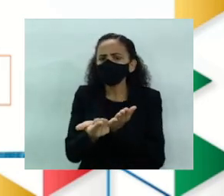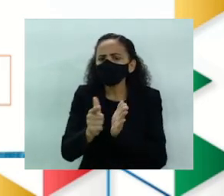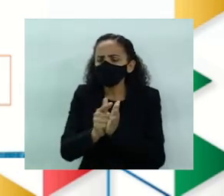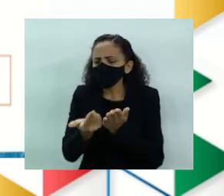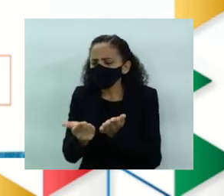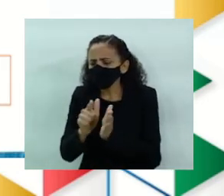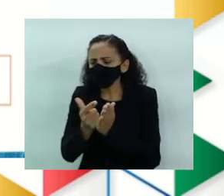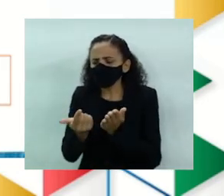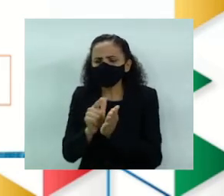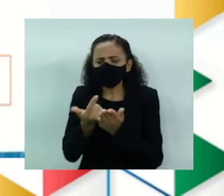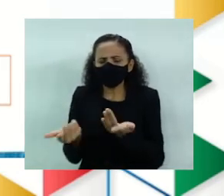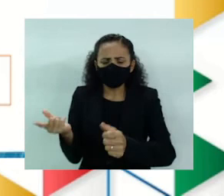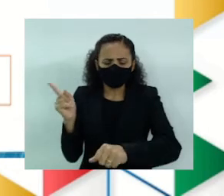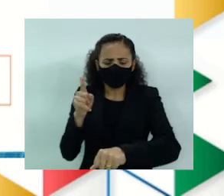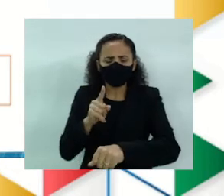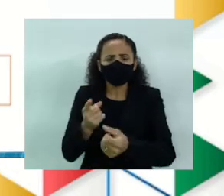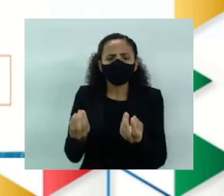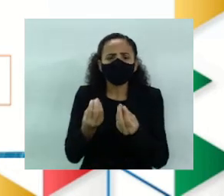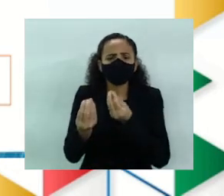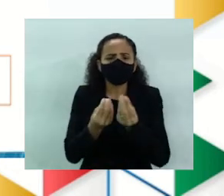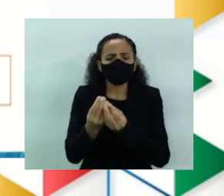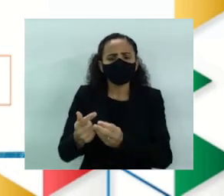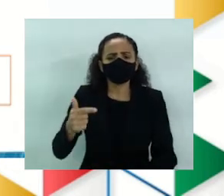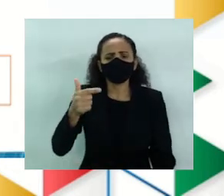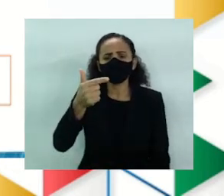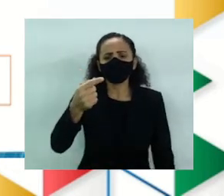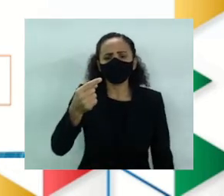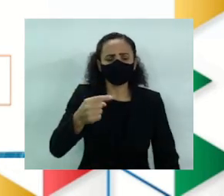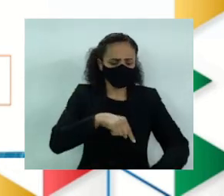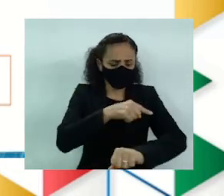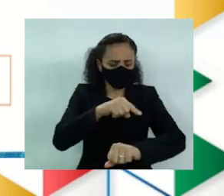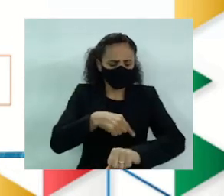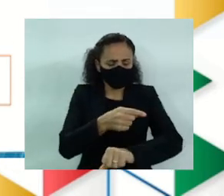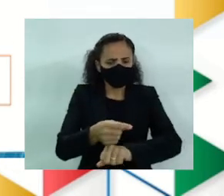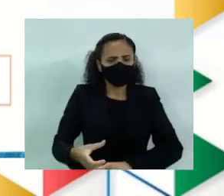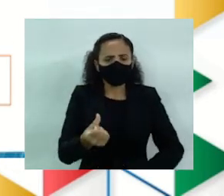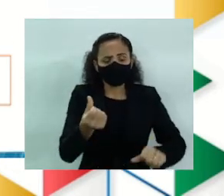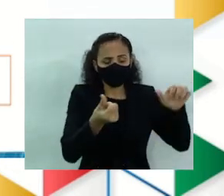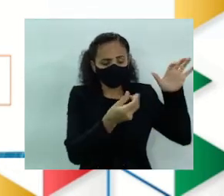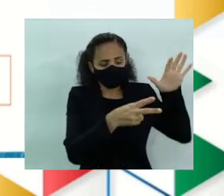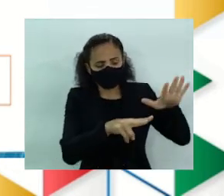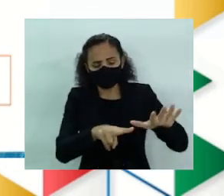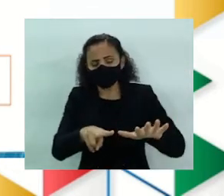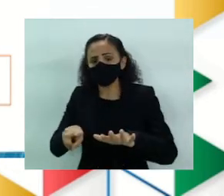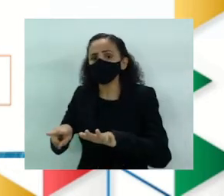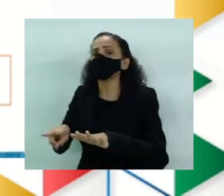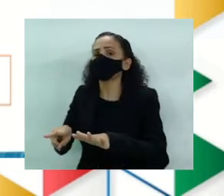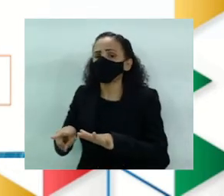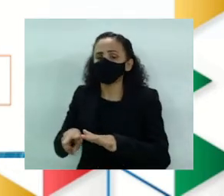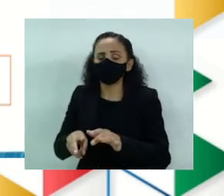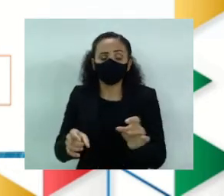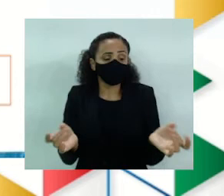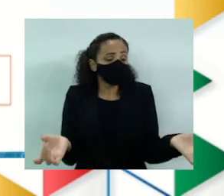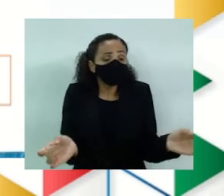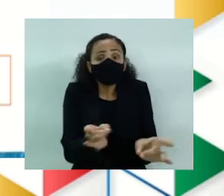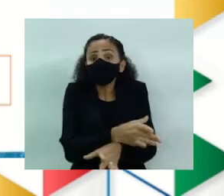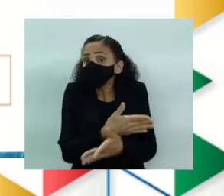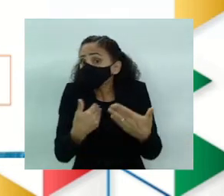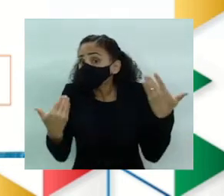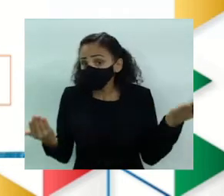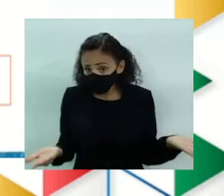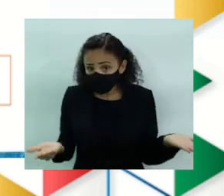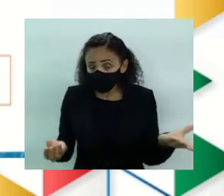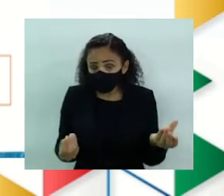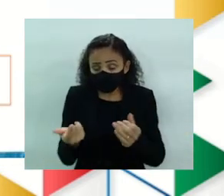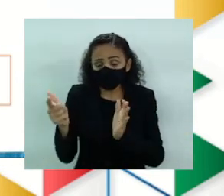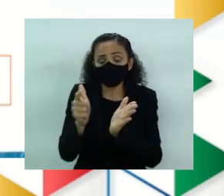os jornais, ele tem um tempo de 2 horas e 6 semanas para poderem entrar em decomposição, né? Por quê? Então,